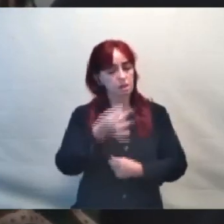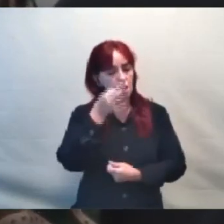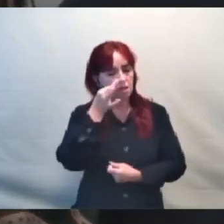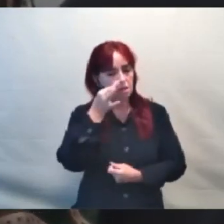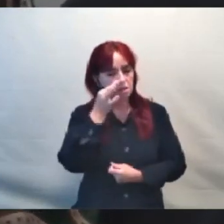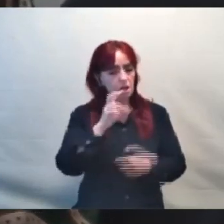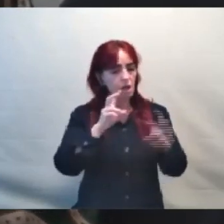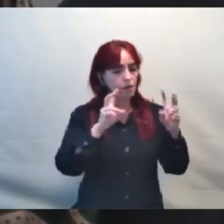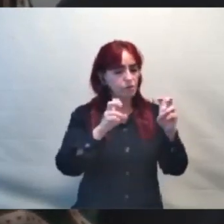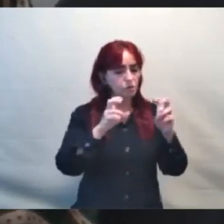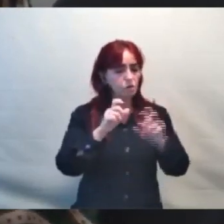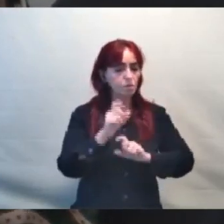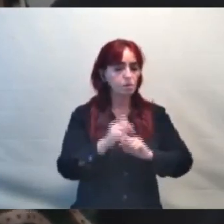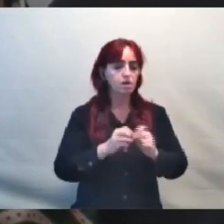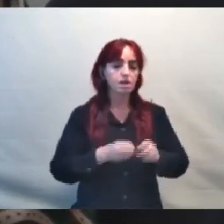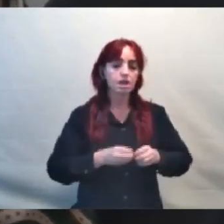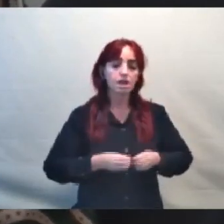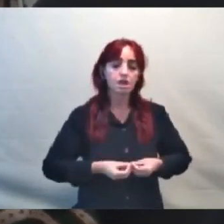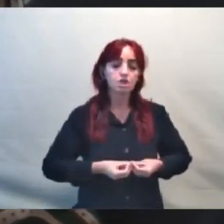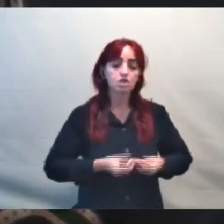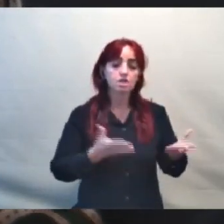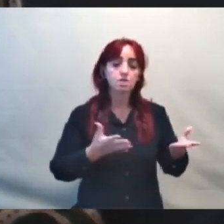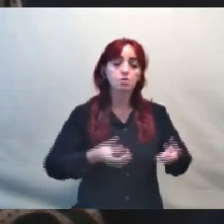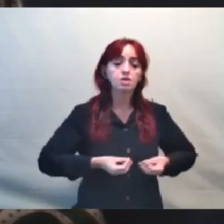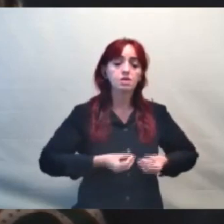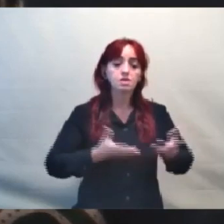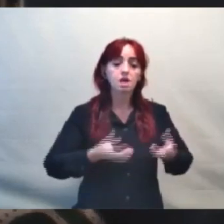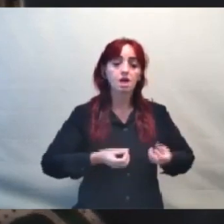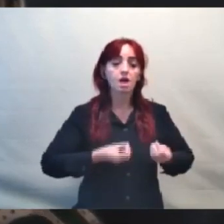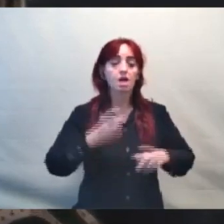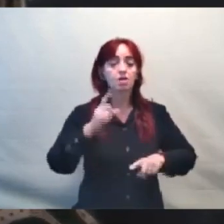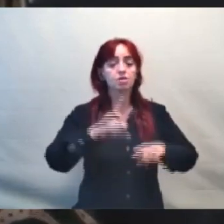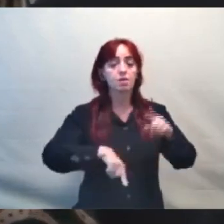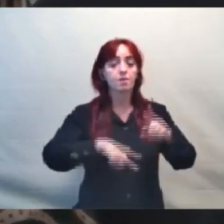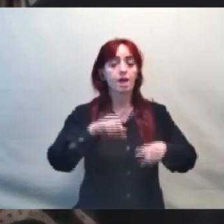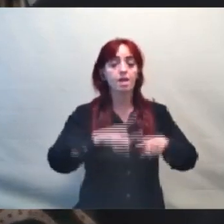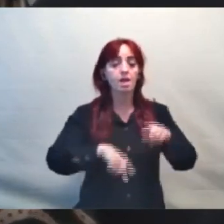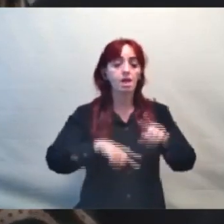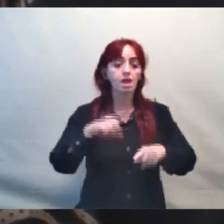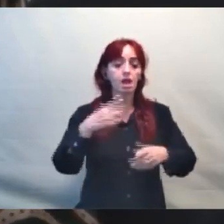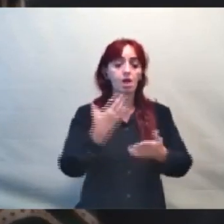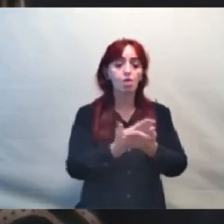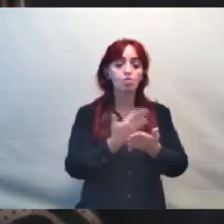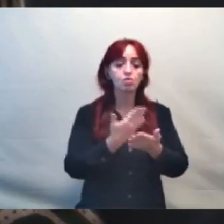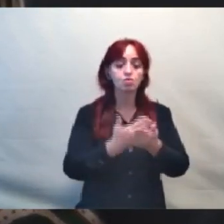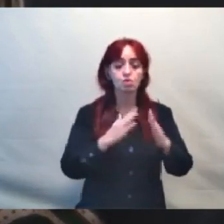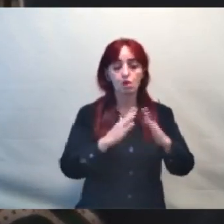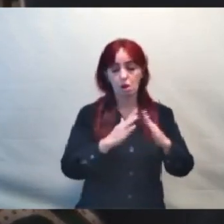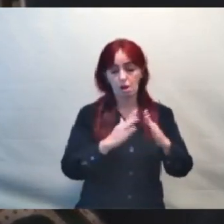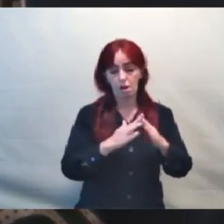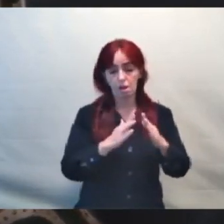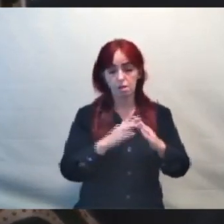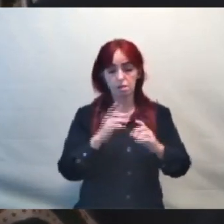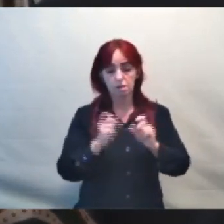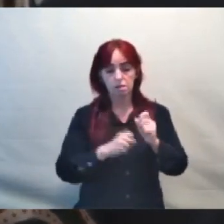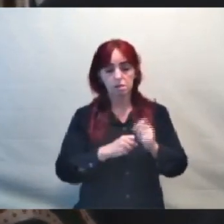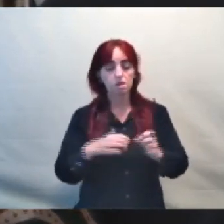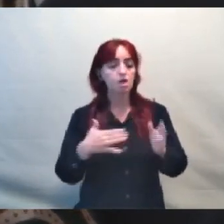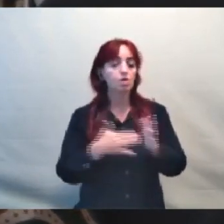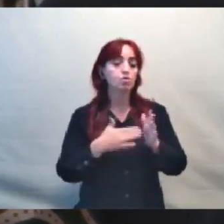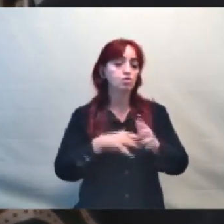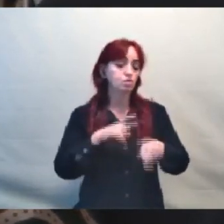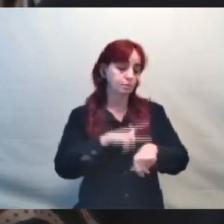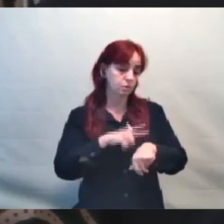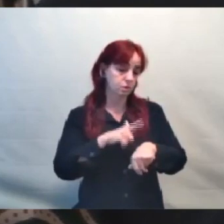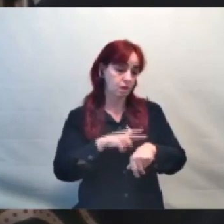distribuição de materiais de materiais escolares, né? Considerando que nos últimos tempos a gente tem sido confrontado muito,